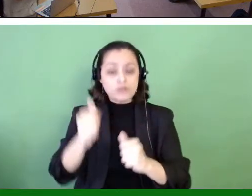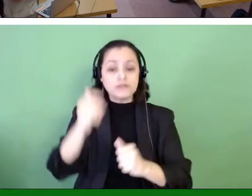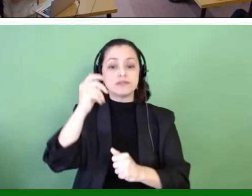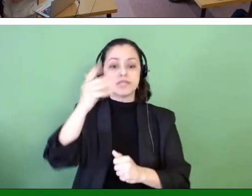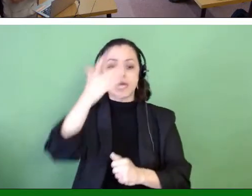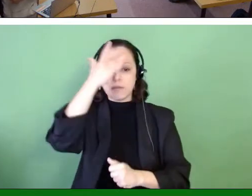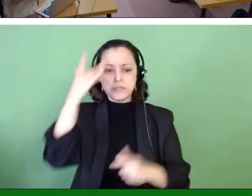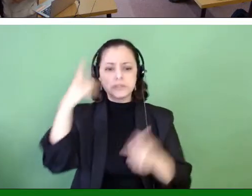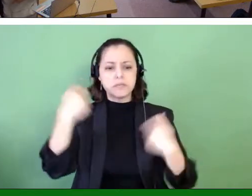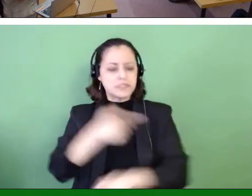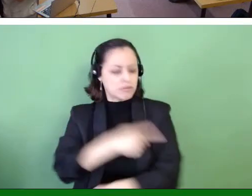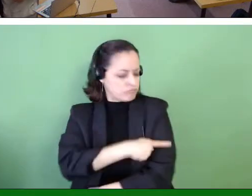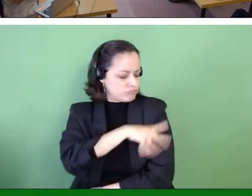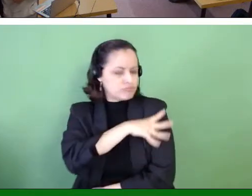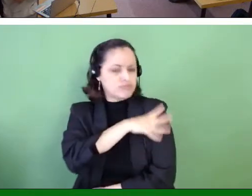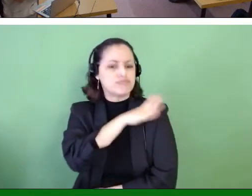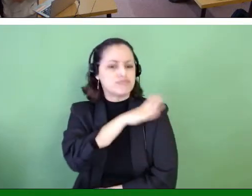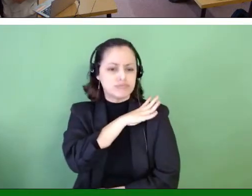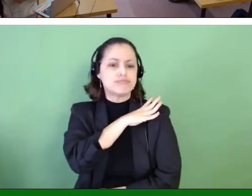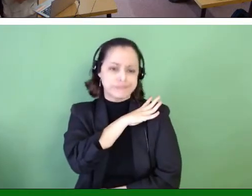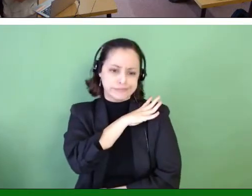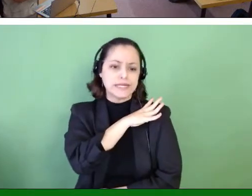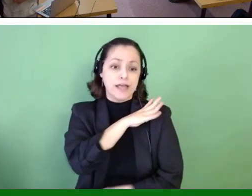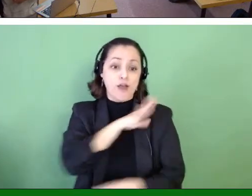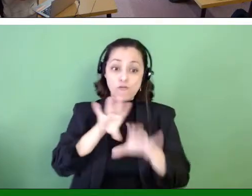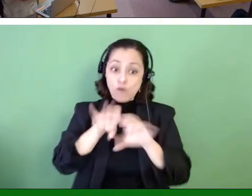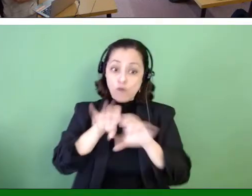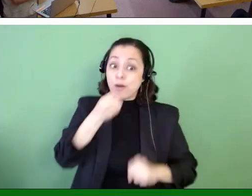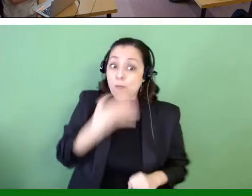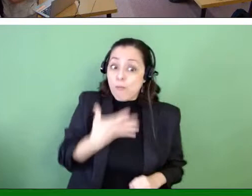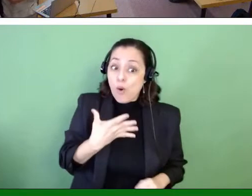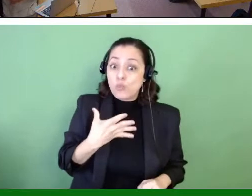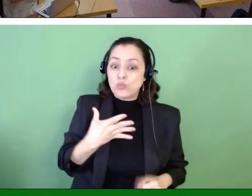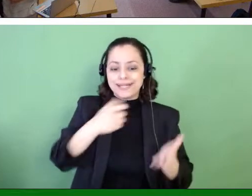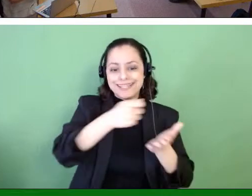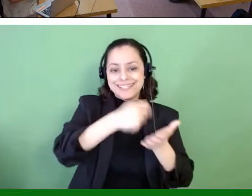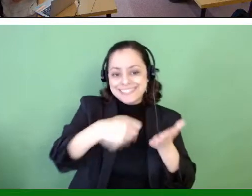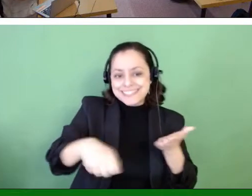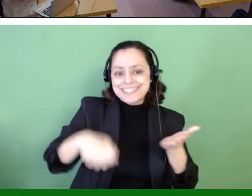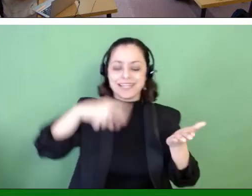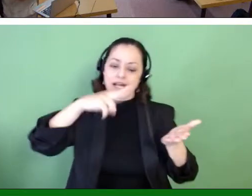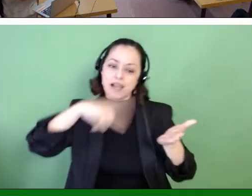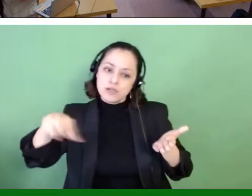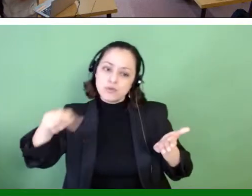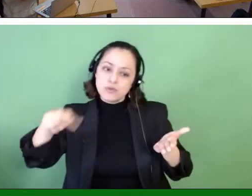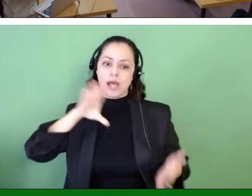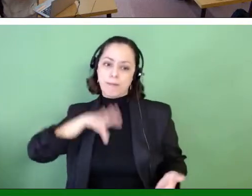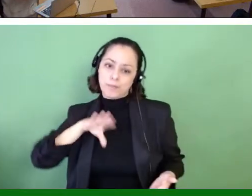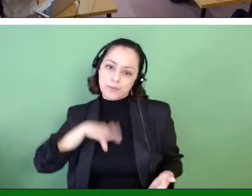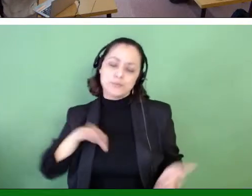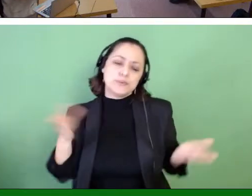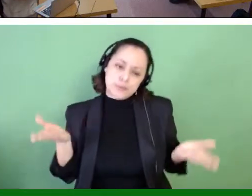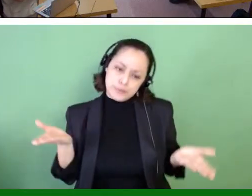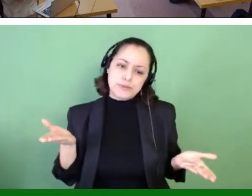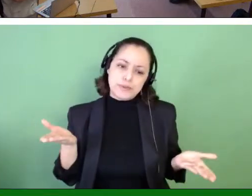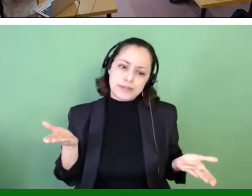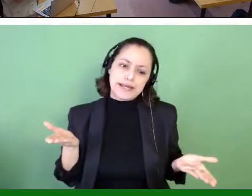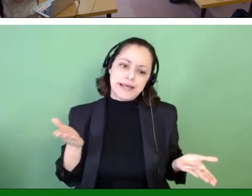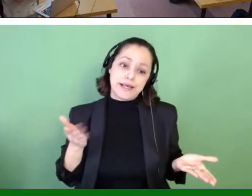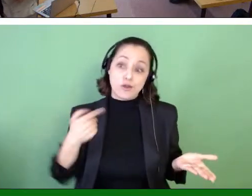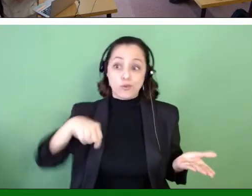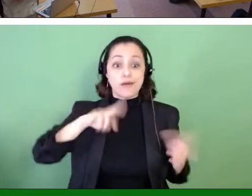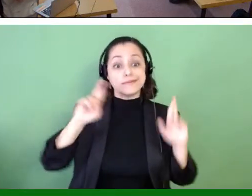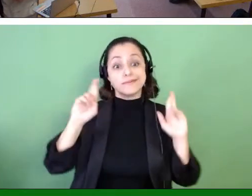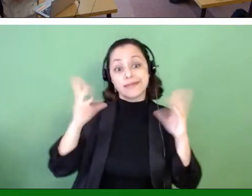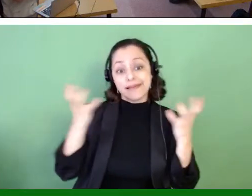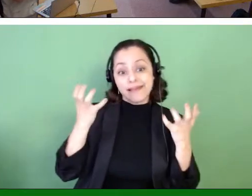aluno conseguisse chegar com um nível bom de escrita, de leitura, e eu sou muito crítica com escrita, com leitura e com